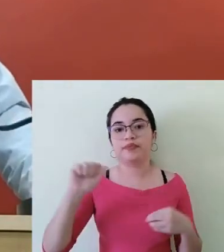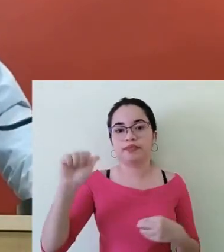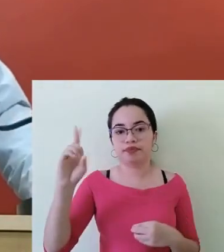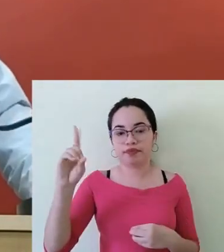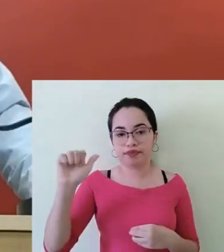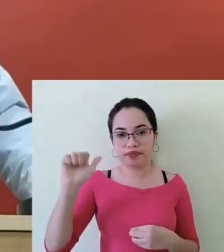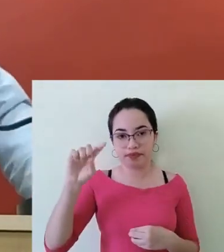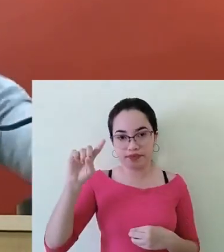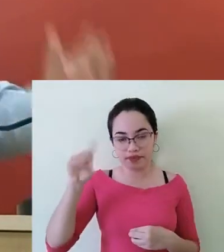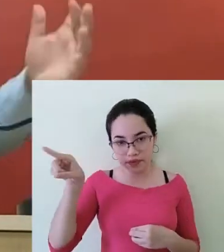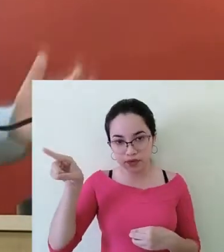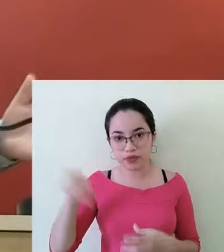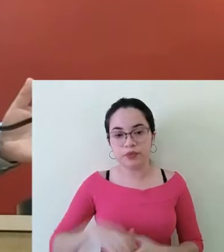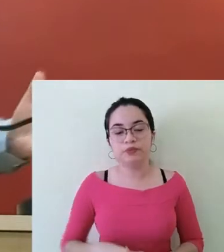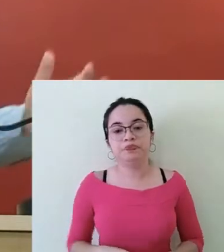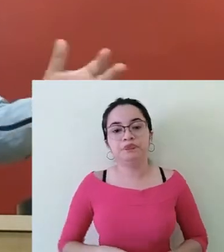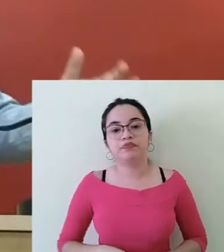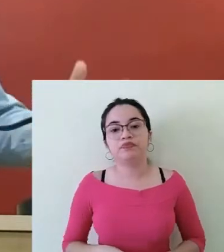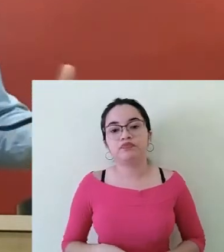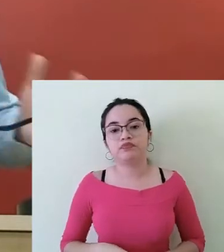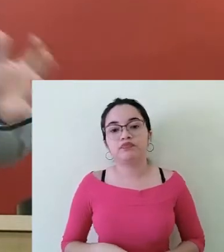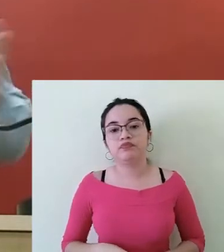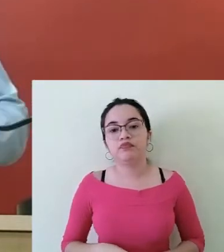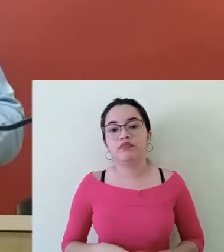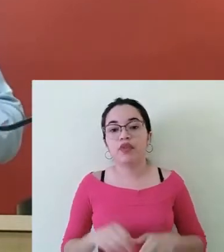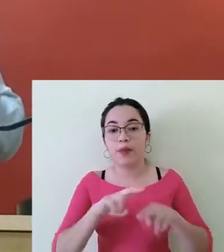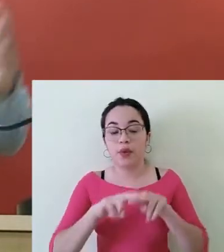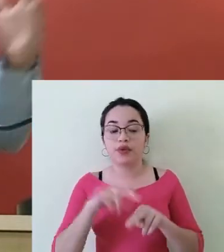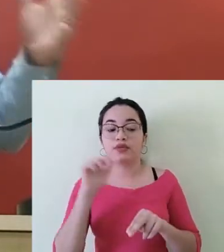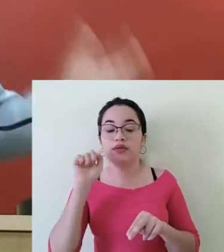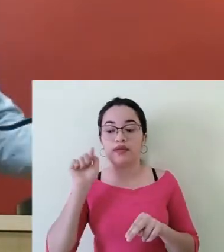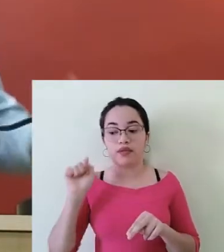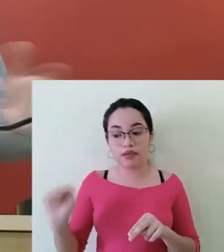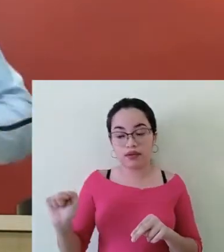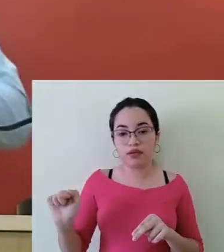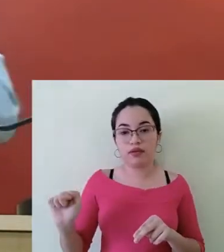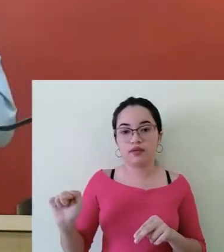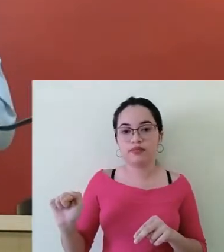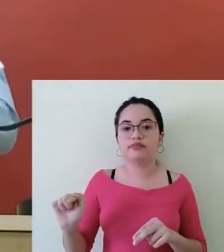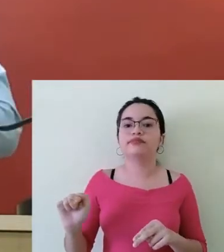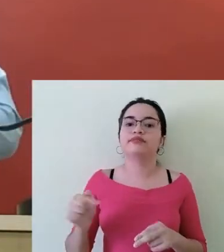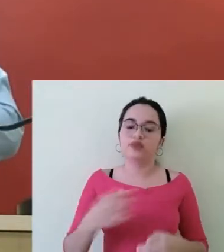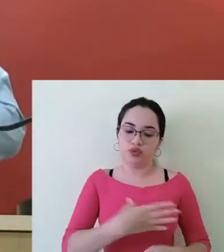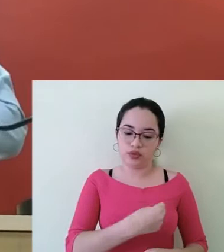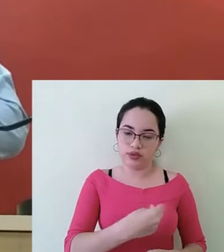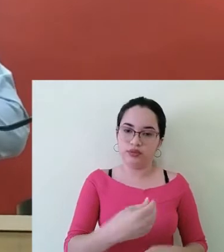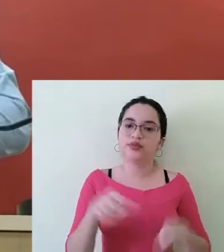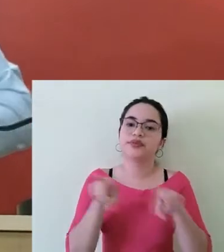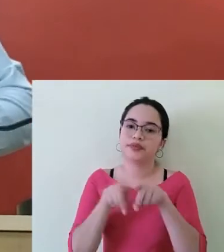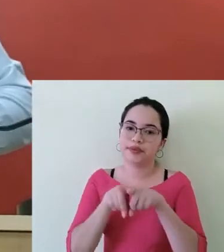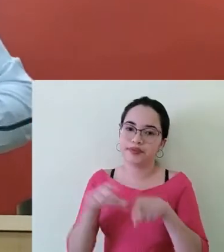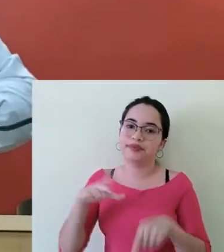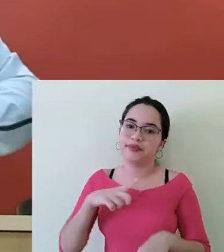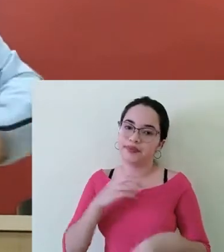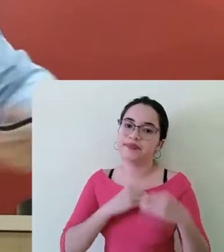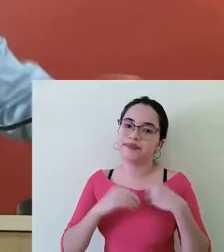Adão. A partir dele, essa culpa passou para os seus descendentes